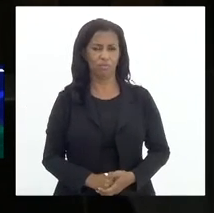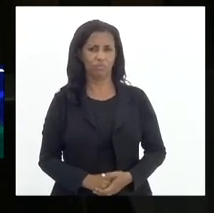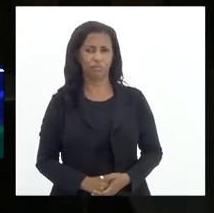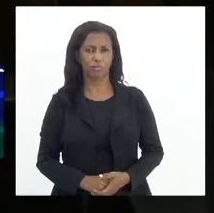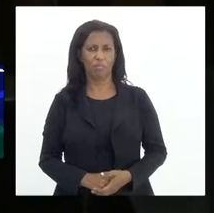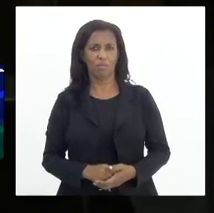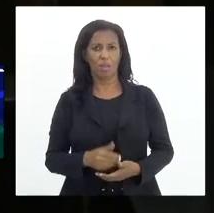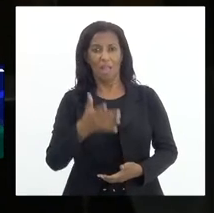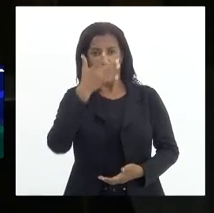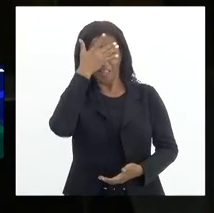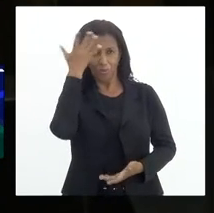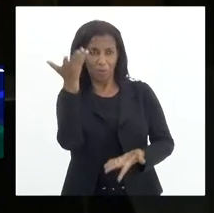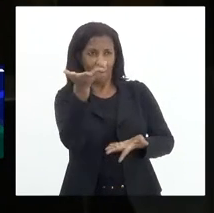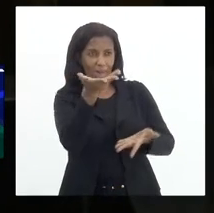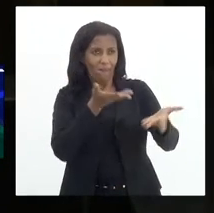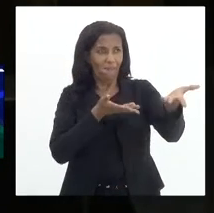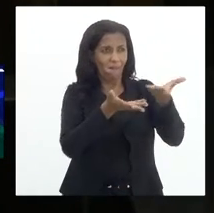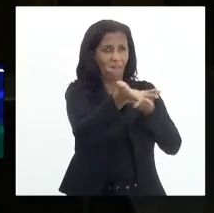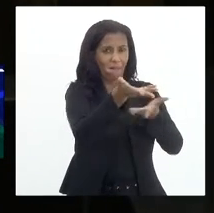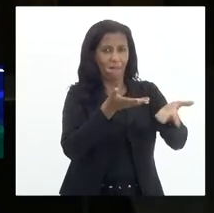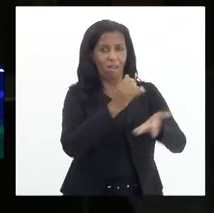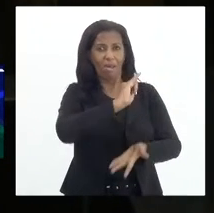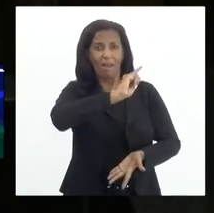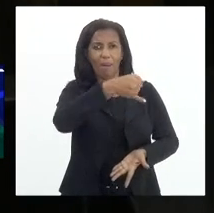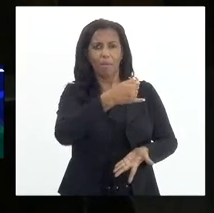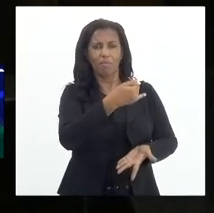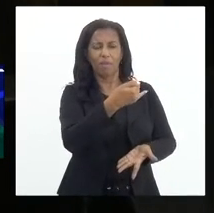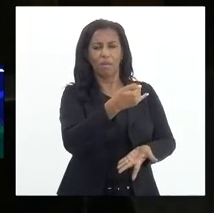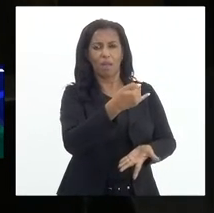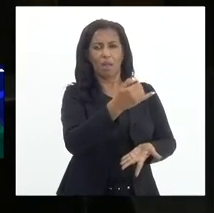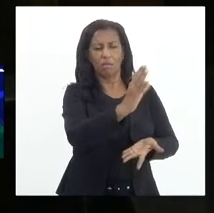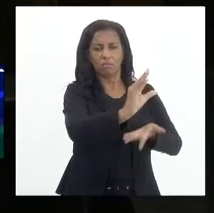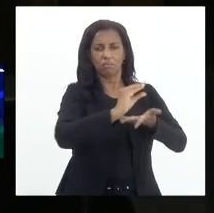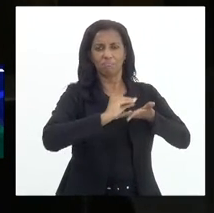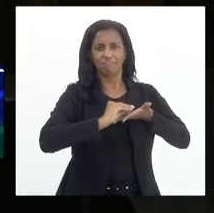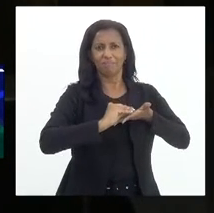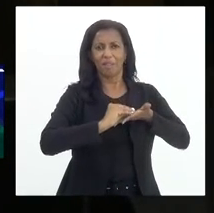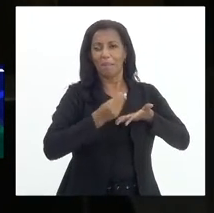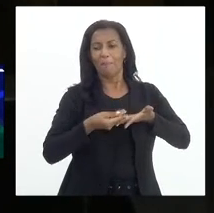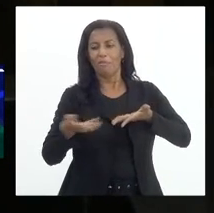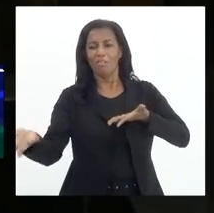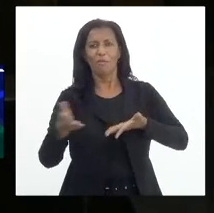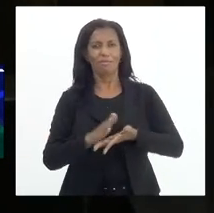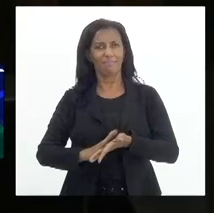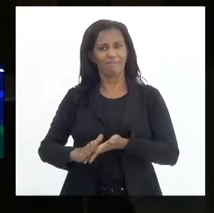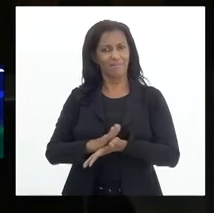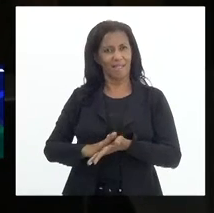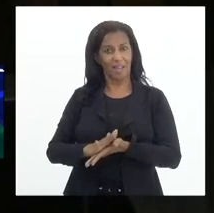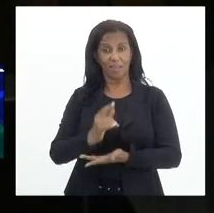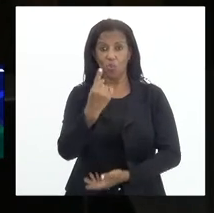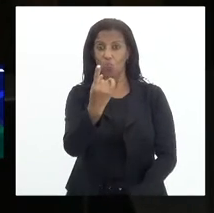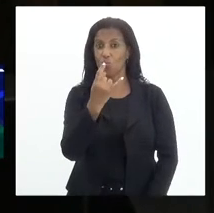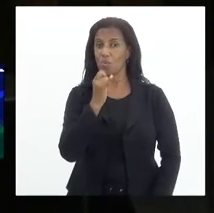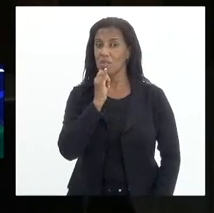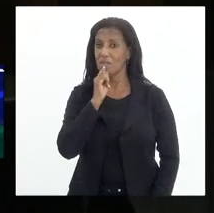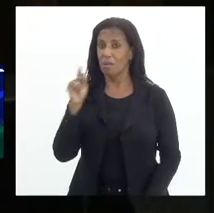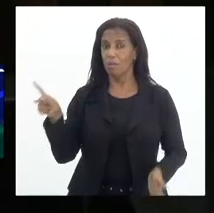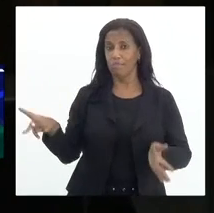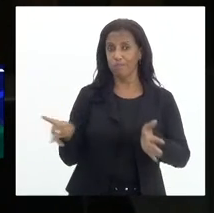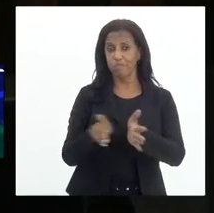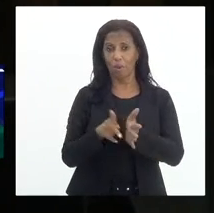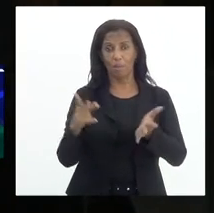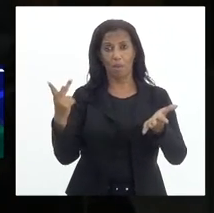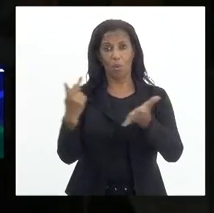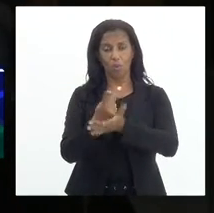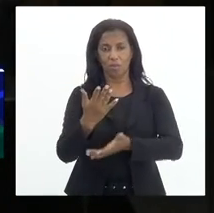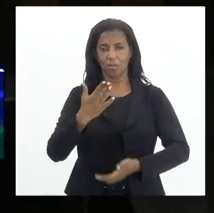se apropriaram dessa redução. E vou dar um exemplo específico que aconteceu